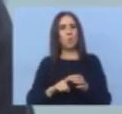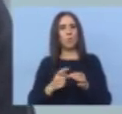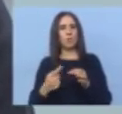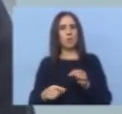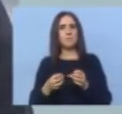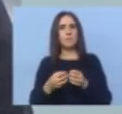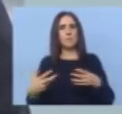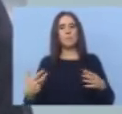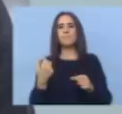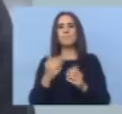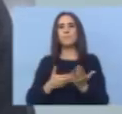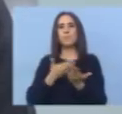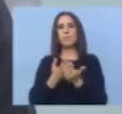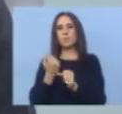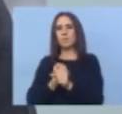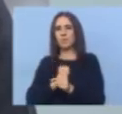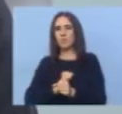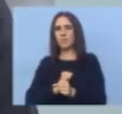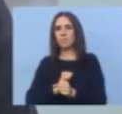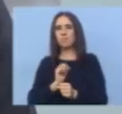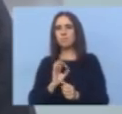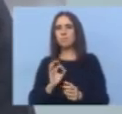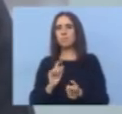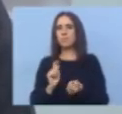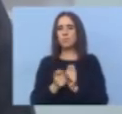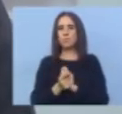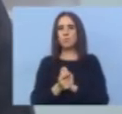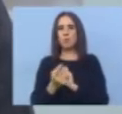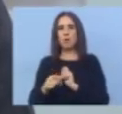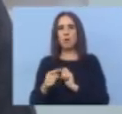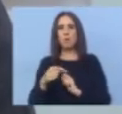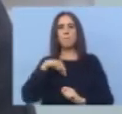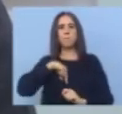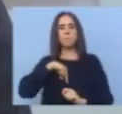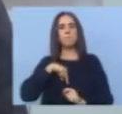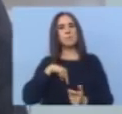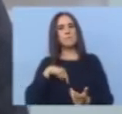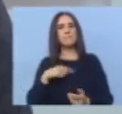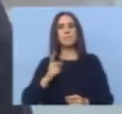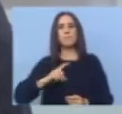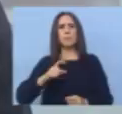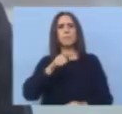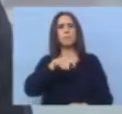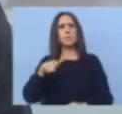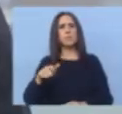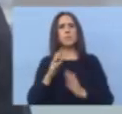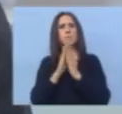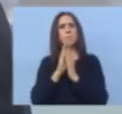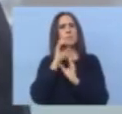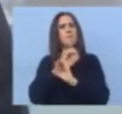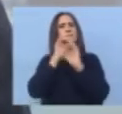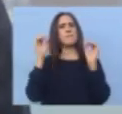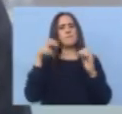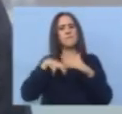às nossas propostas, às nossas atividades, e há assim uma transformação interior de, muitas vezes, pessoas que já não iam à igreja há anos sem